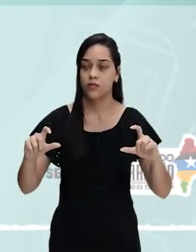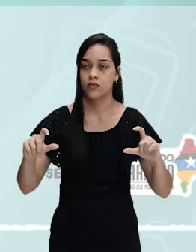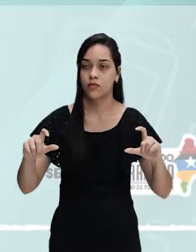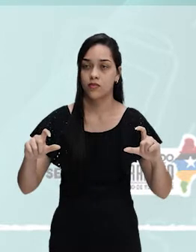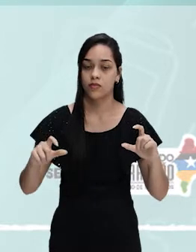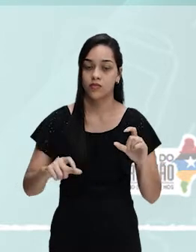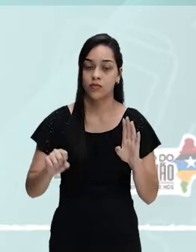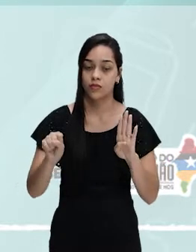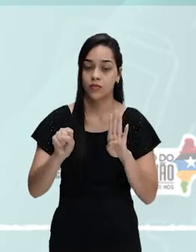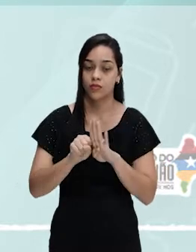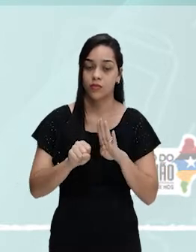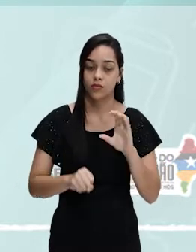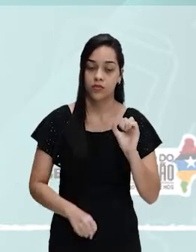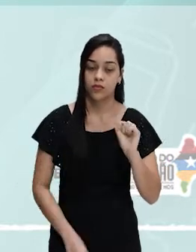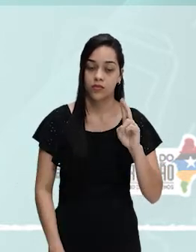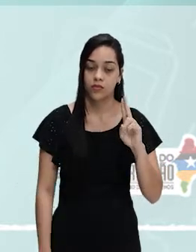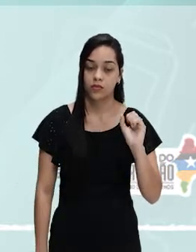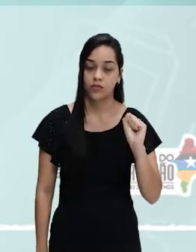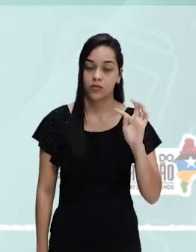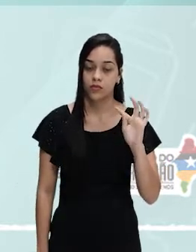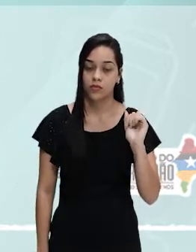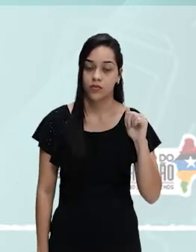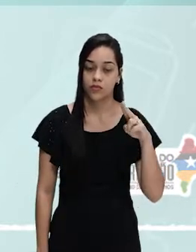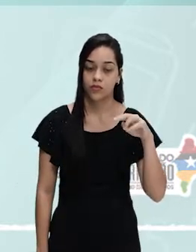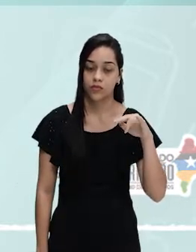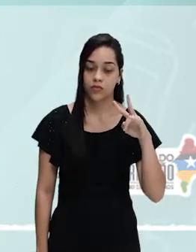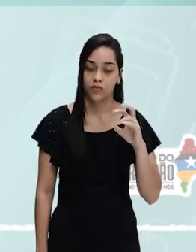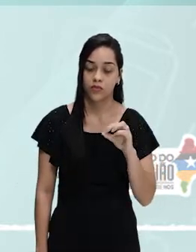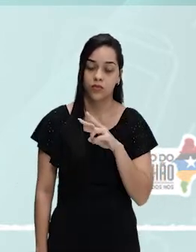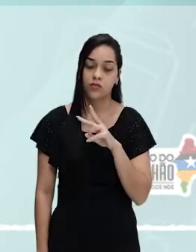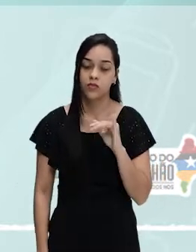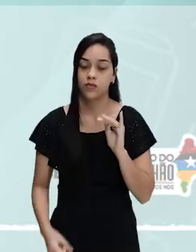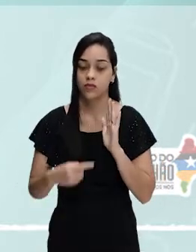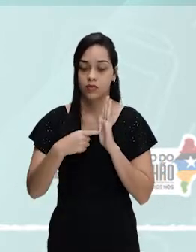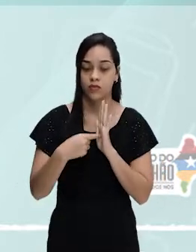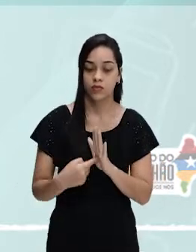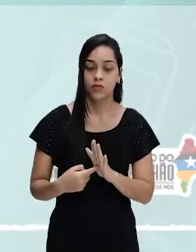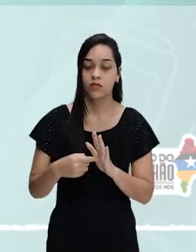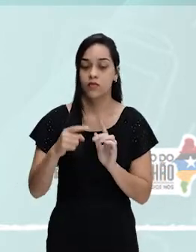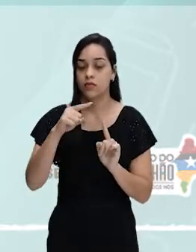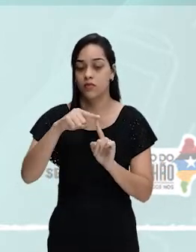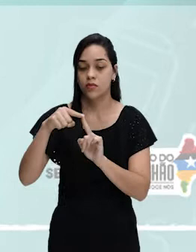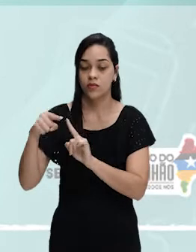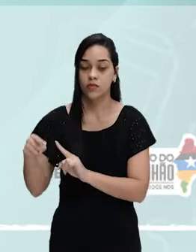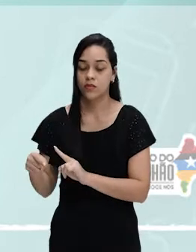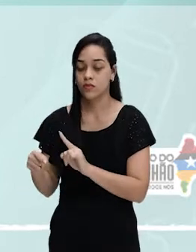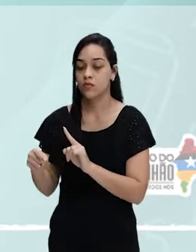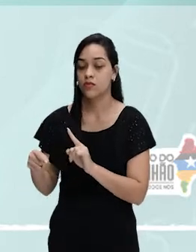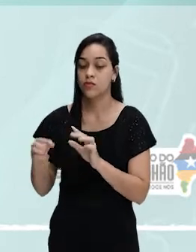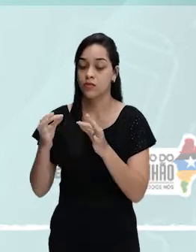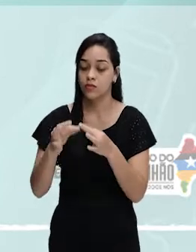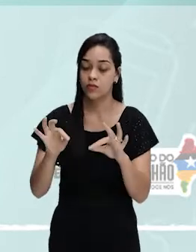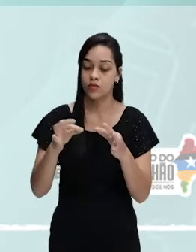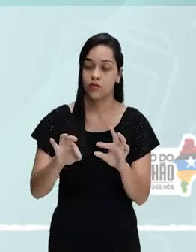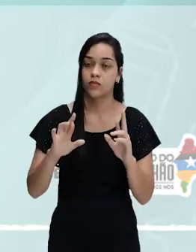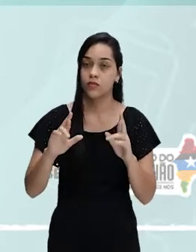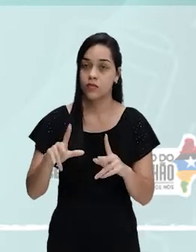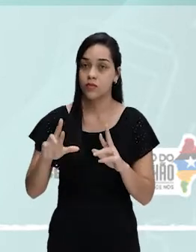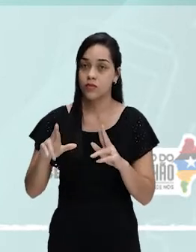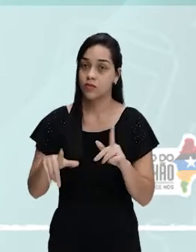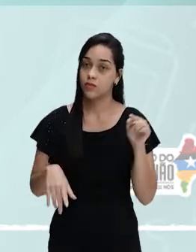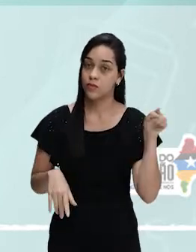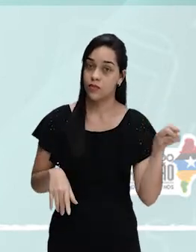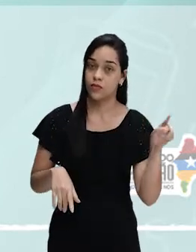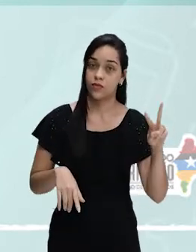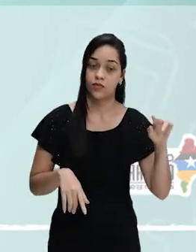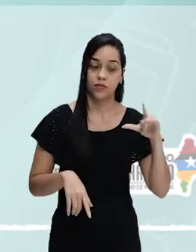os substantivos vai apresentar classificação sintática diferente. Numa,